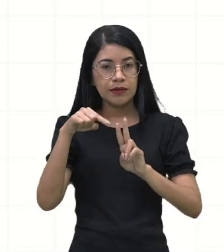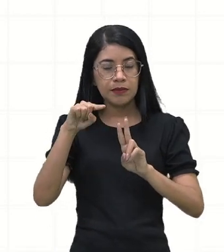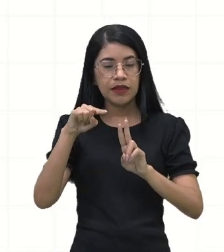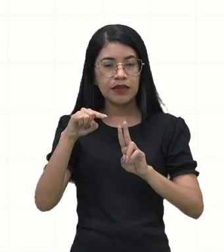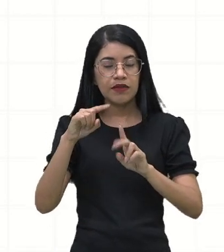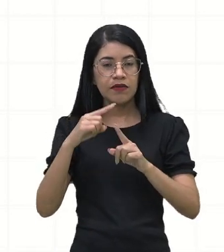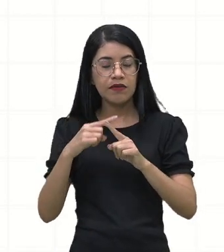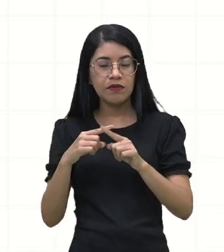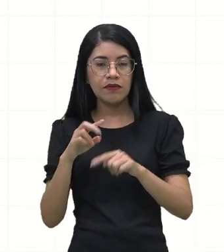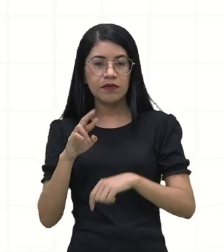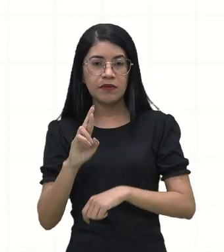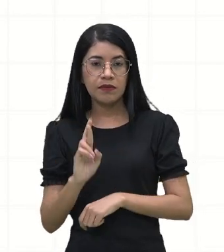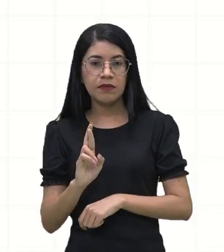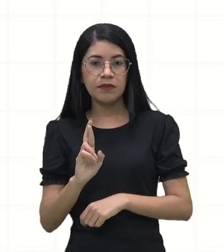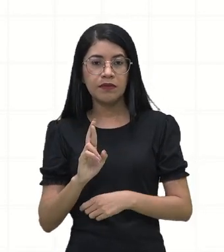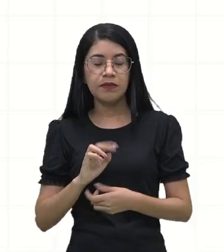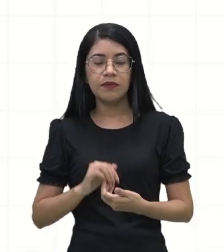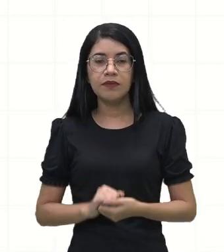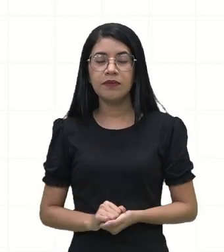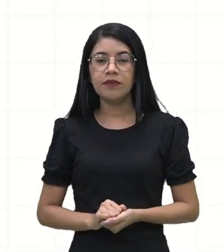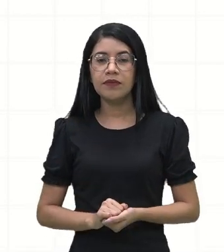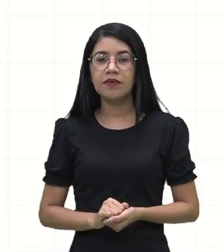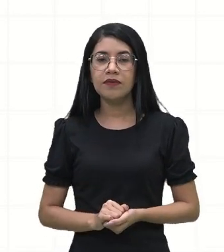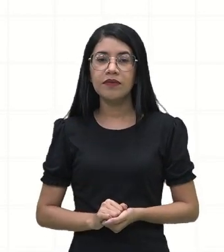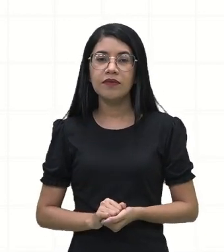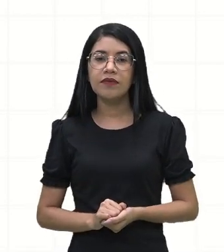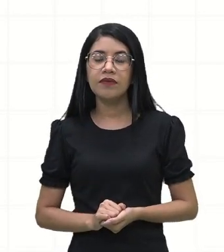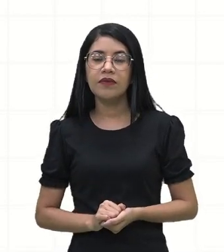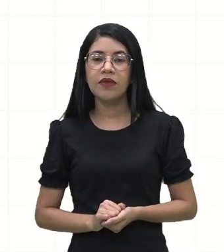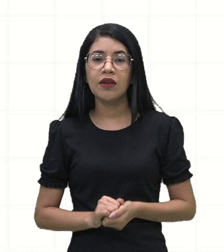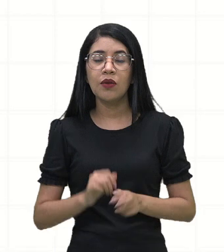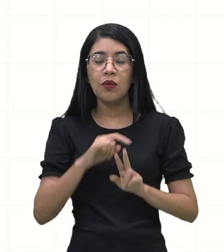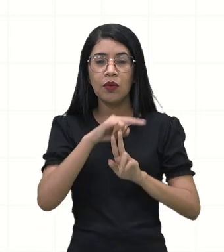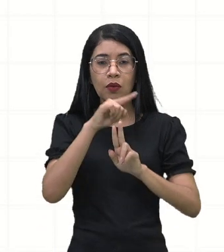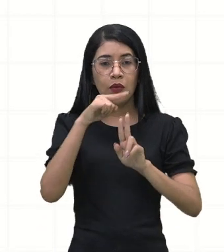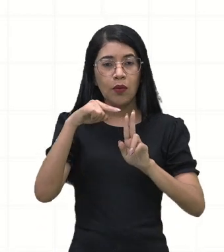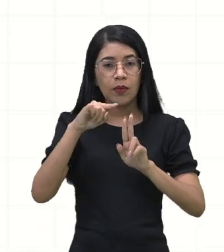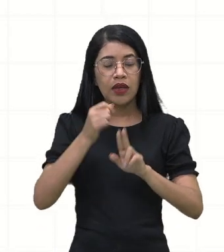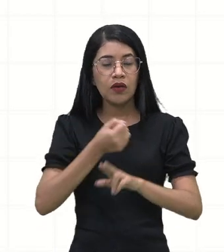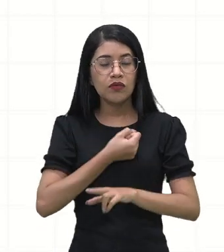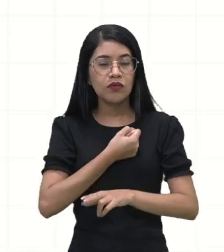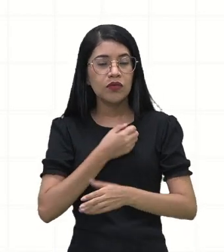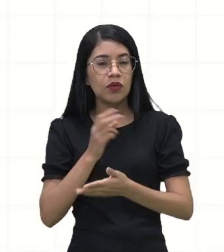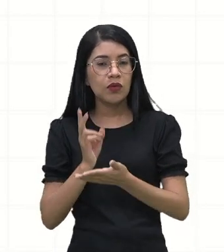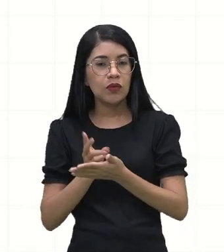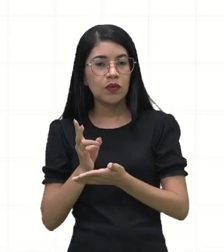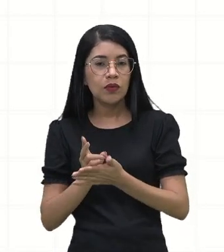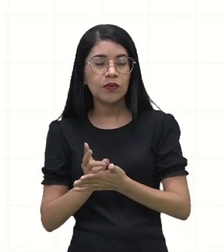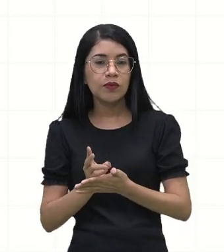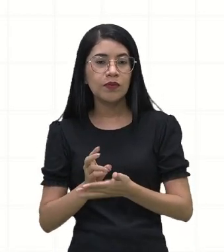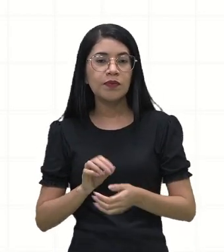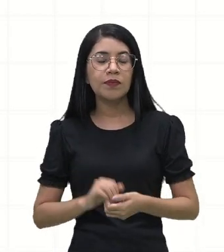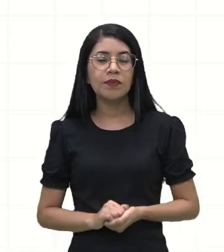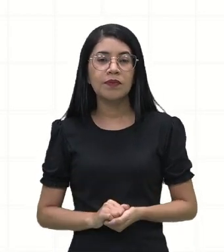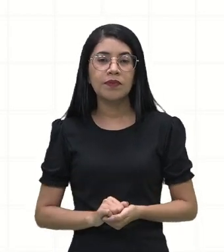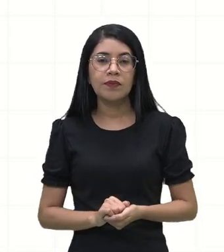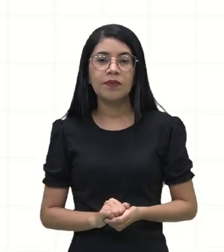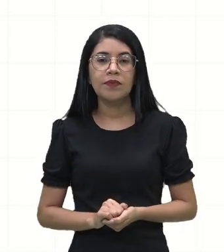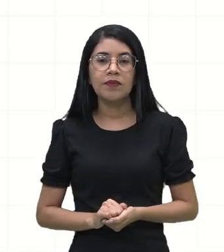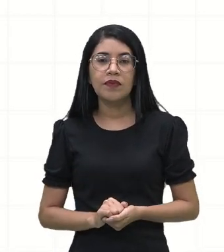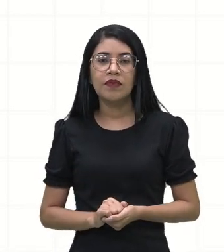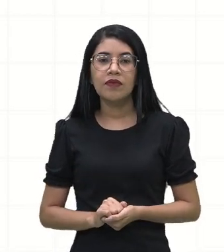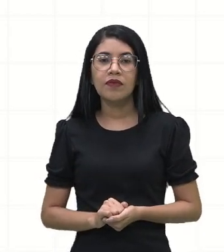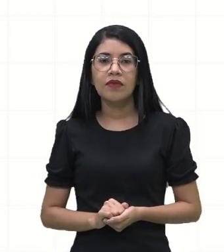R. E π é uma constante. Então, nós vamos analisar isso, né?